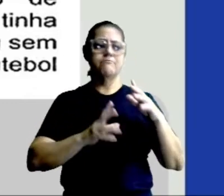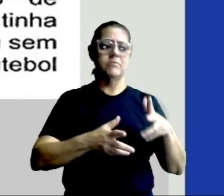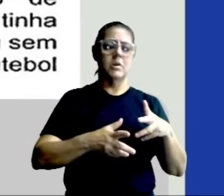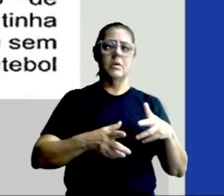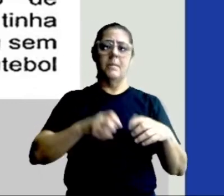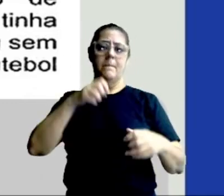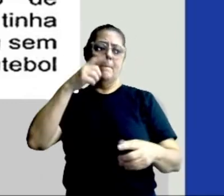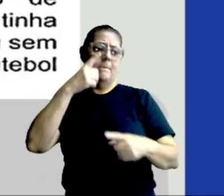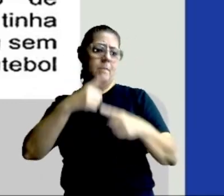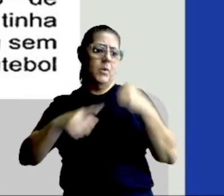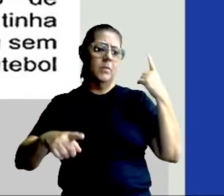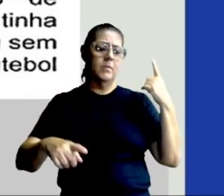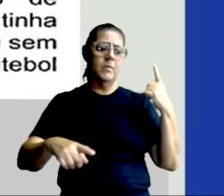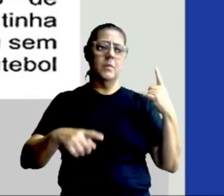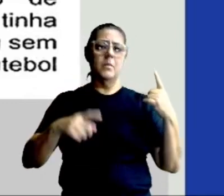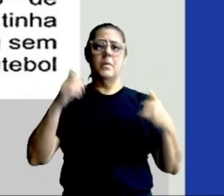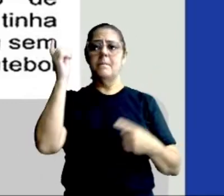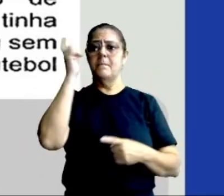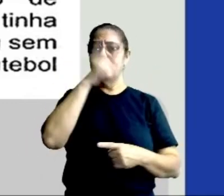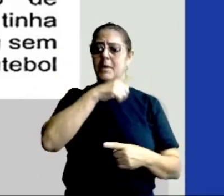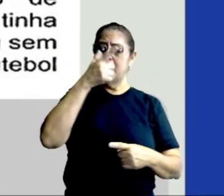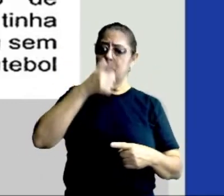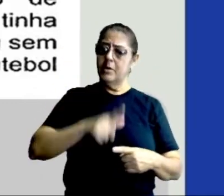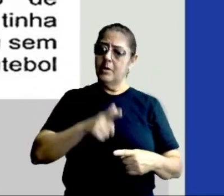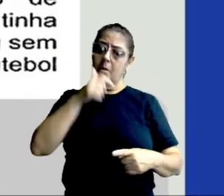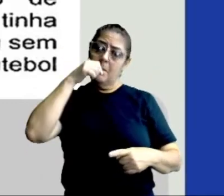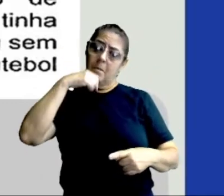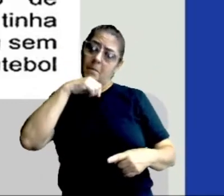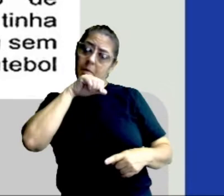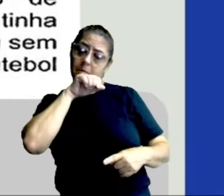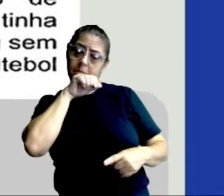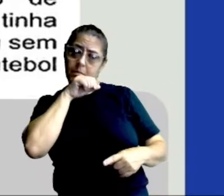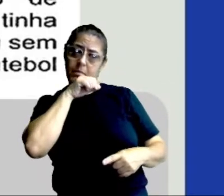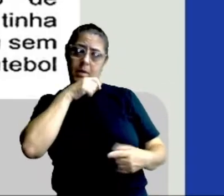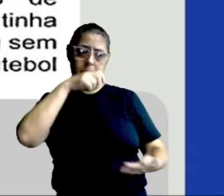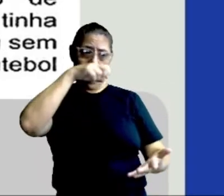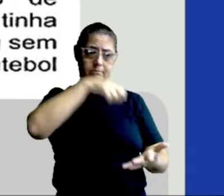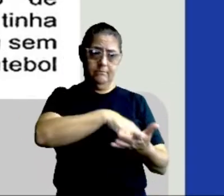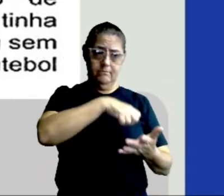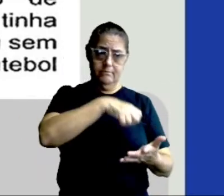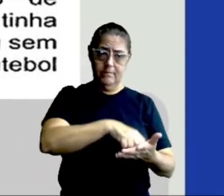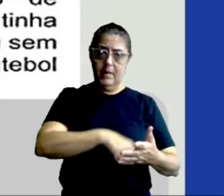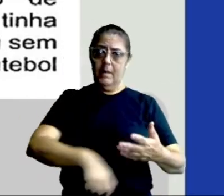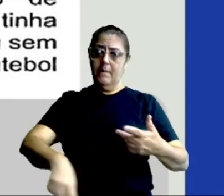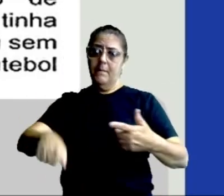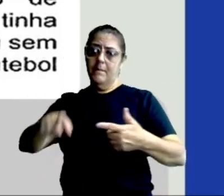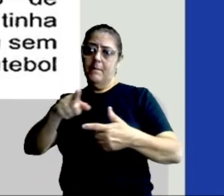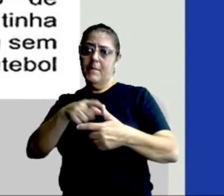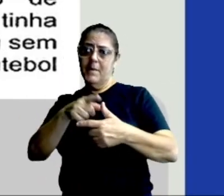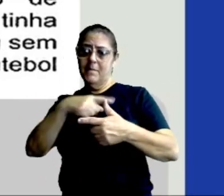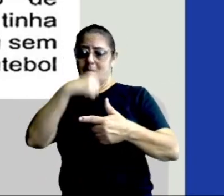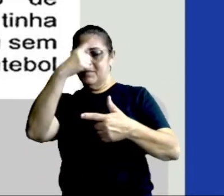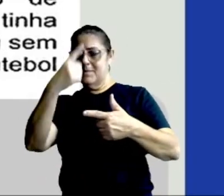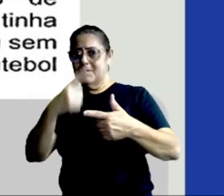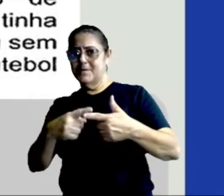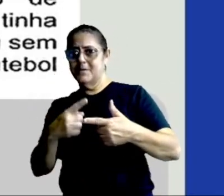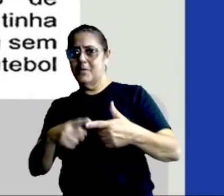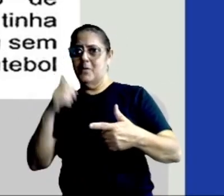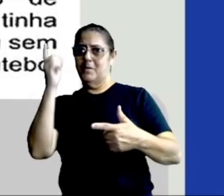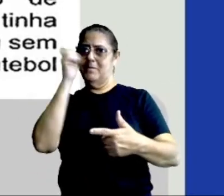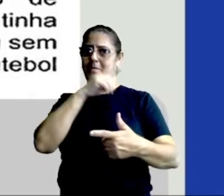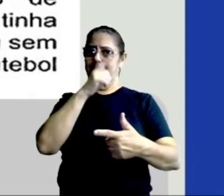por quê Porque ele mentiu novamente também contou a segunda mentira como a gente pode observar no trecho